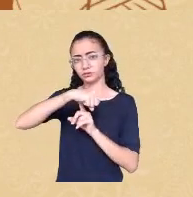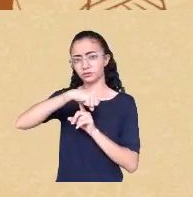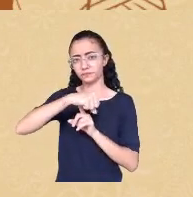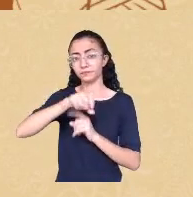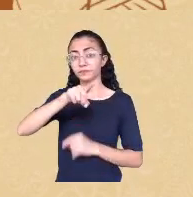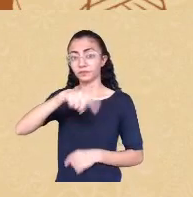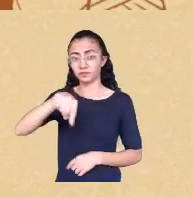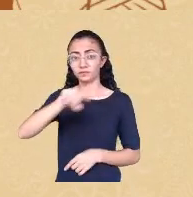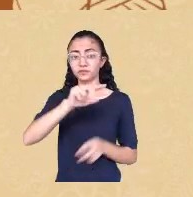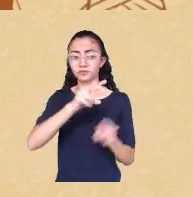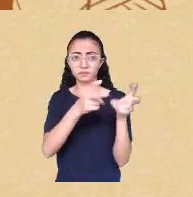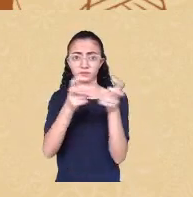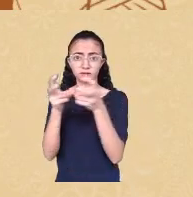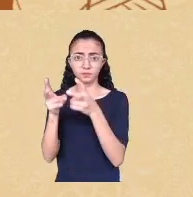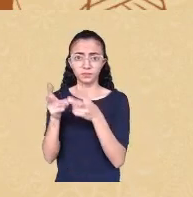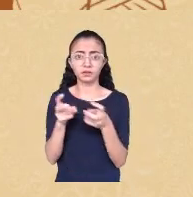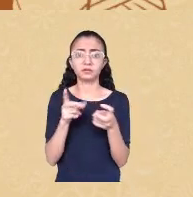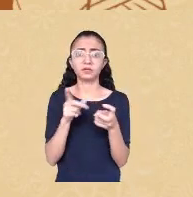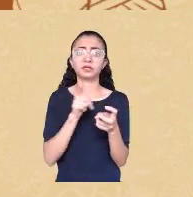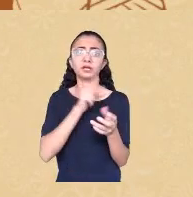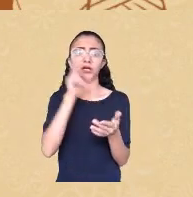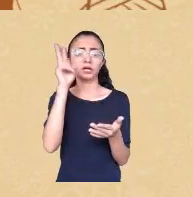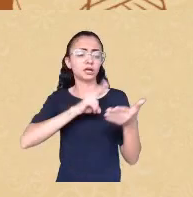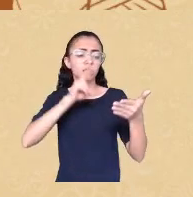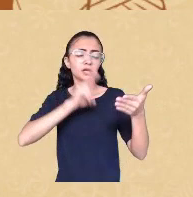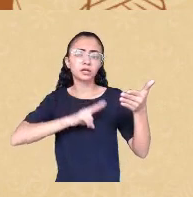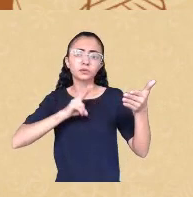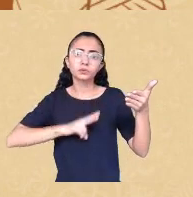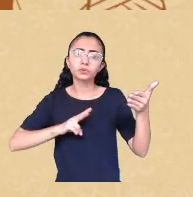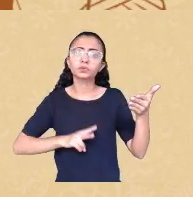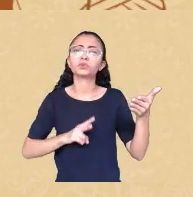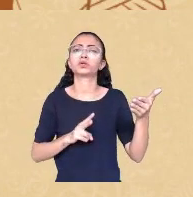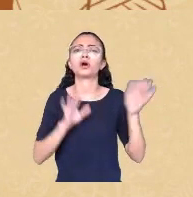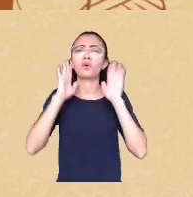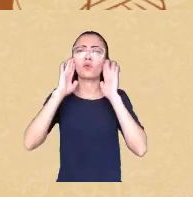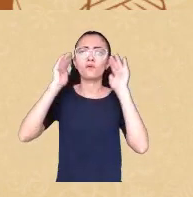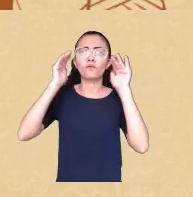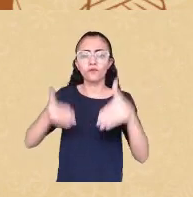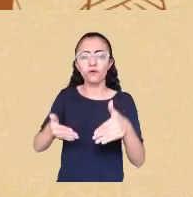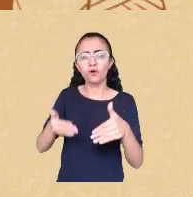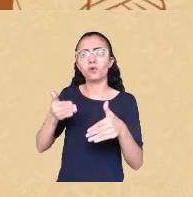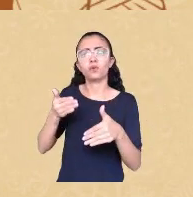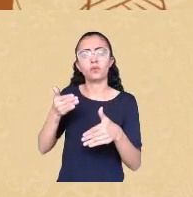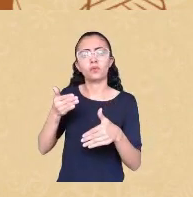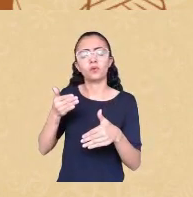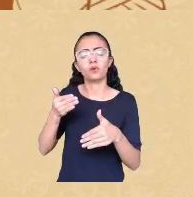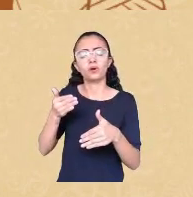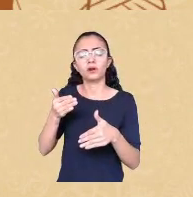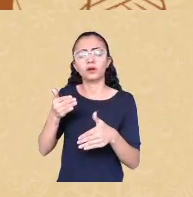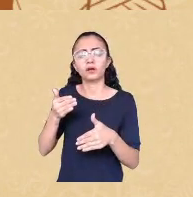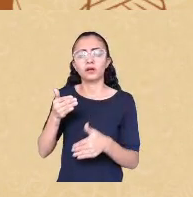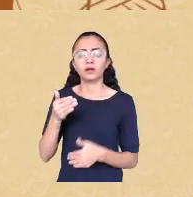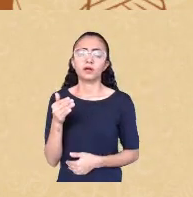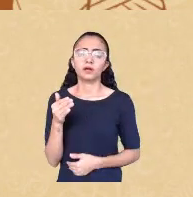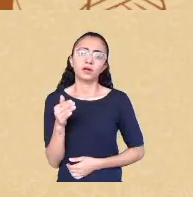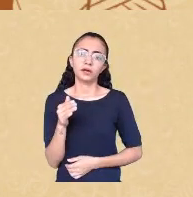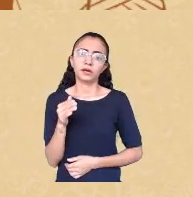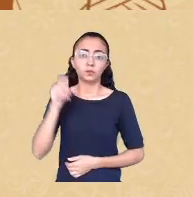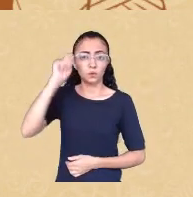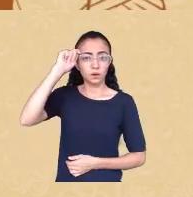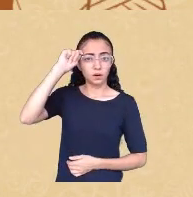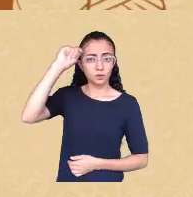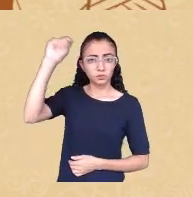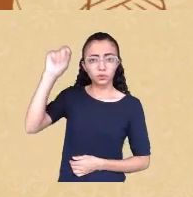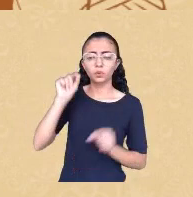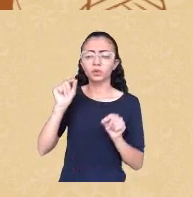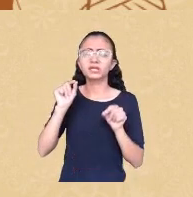muitas leituras a partir da perspectiva Foucaultiana também, entendendo o que, que significa saúde nessa sociedade,